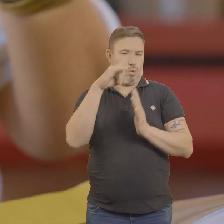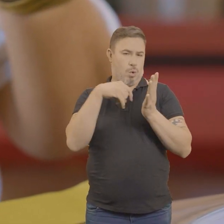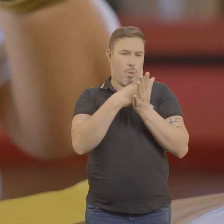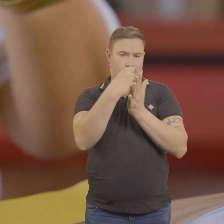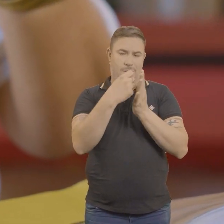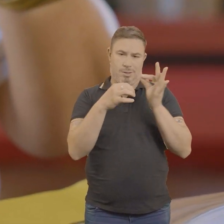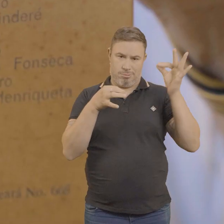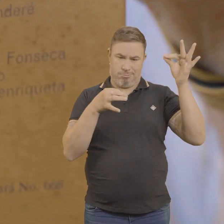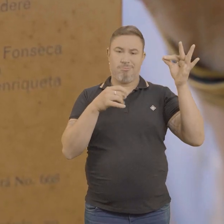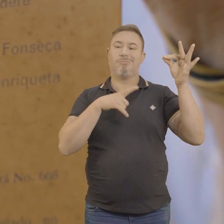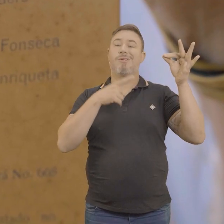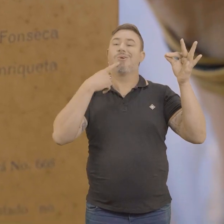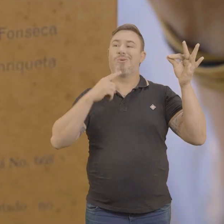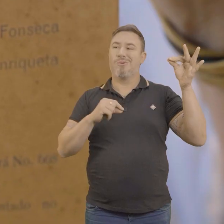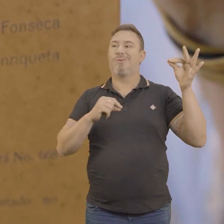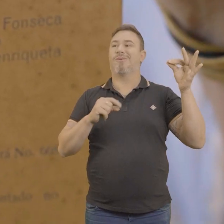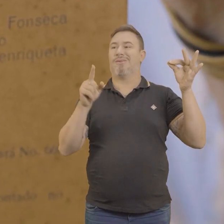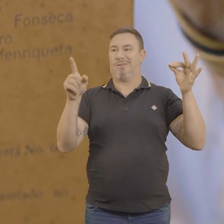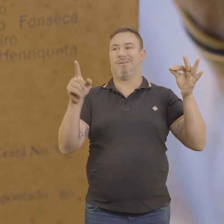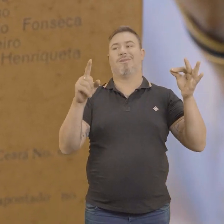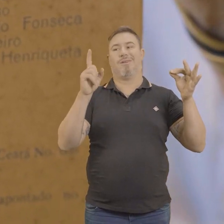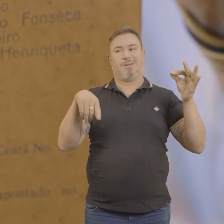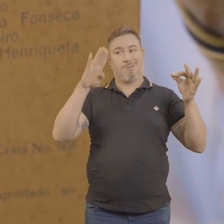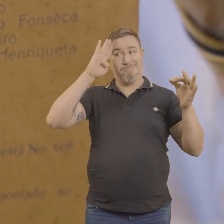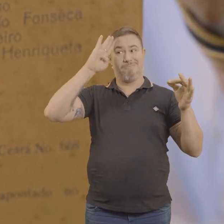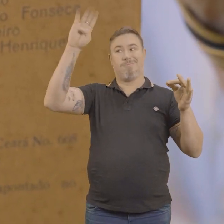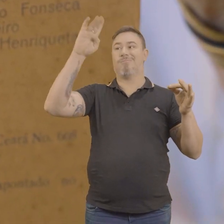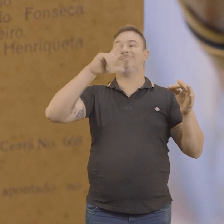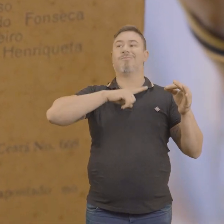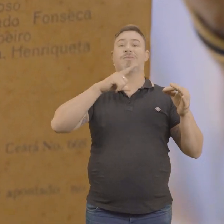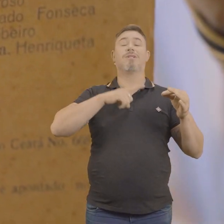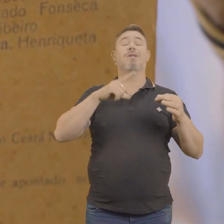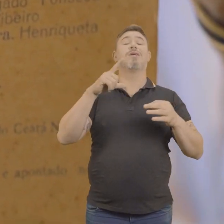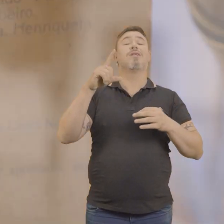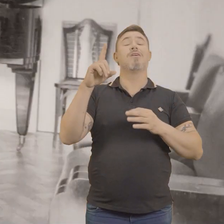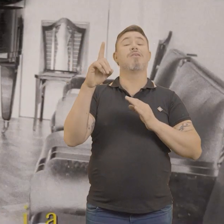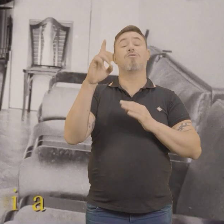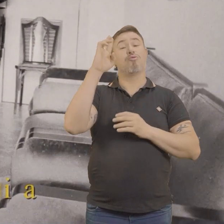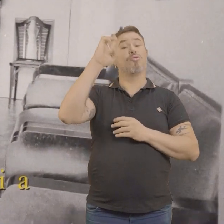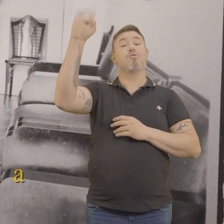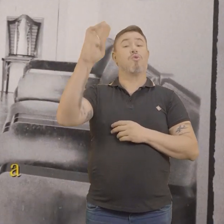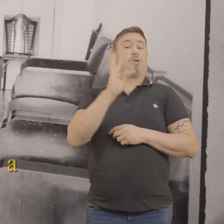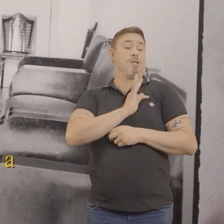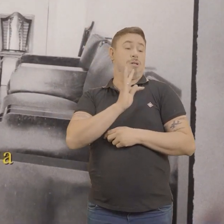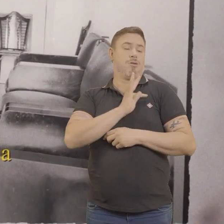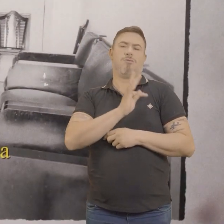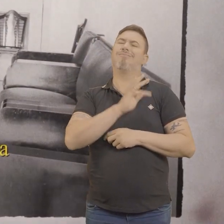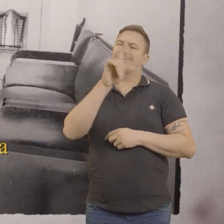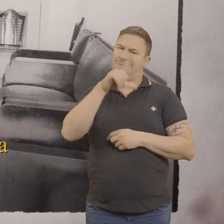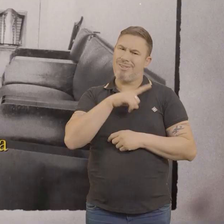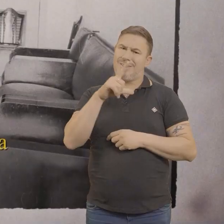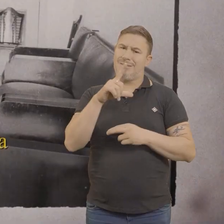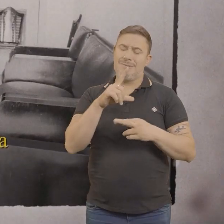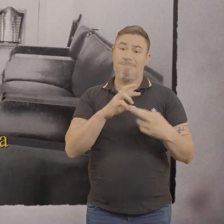Dentre esse papel a gente vê como o Paurilo ele era a cabeça, porque ele tem o cargo de diretor técnico. Ele tinha a responsabilidade